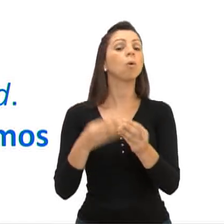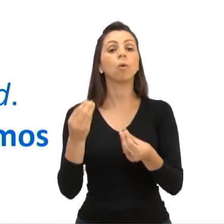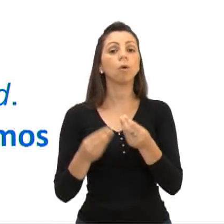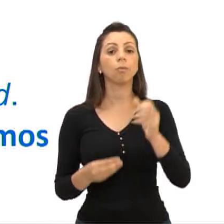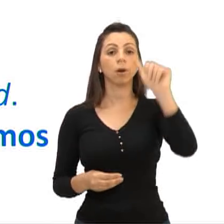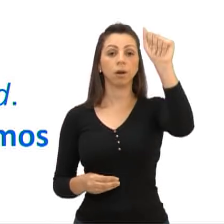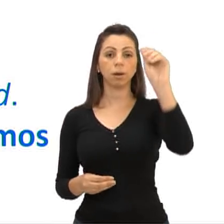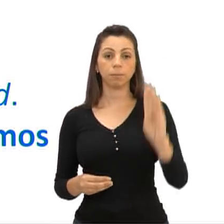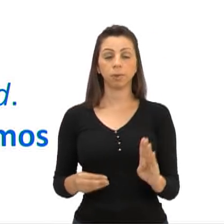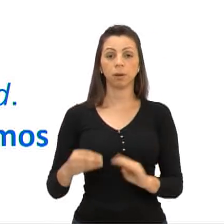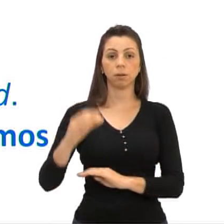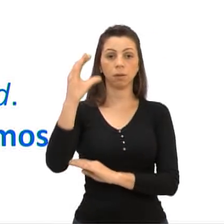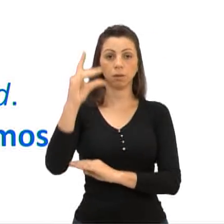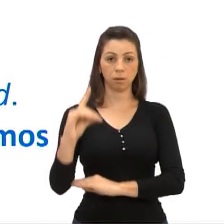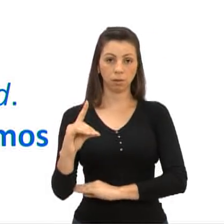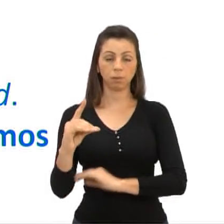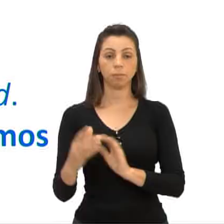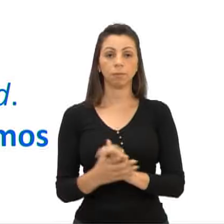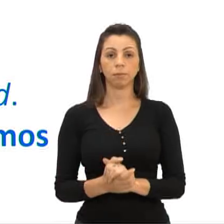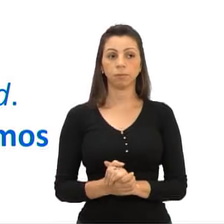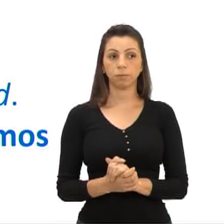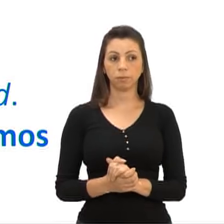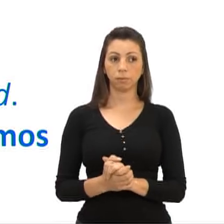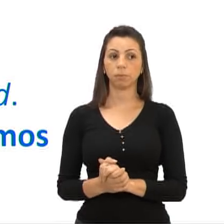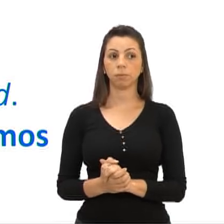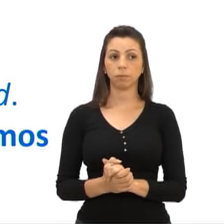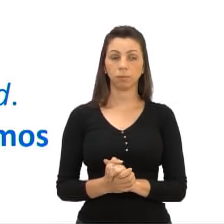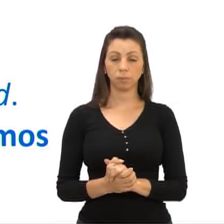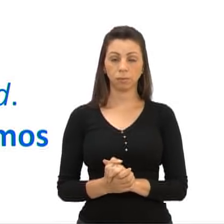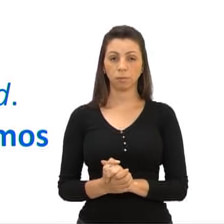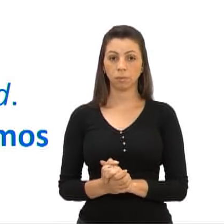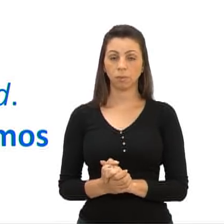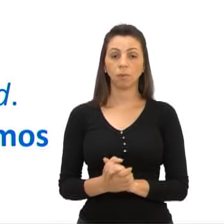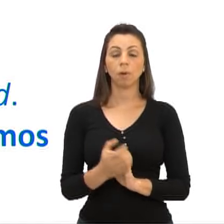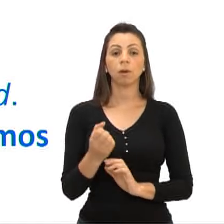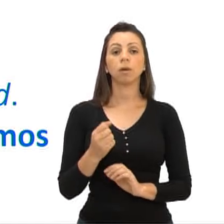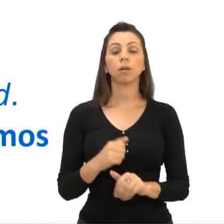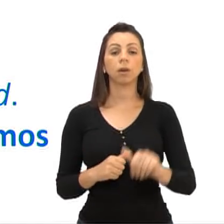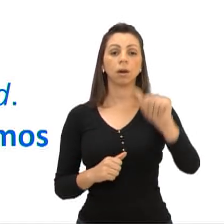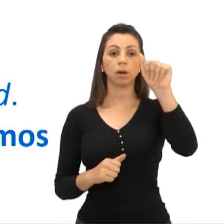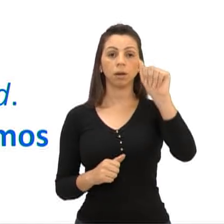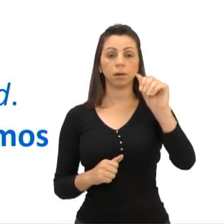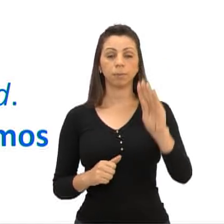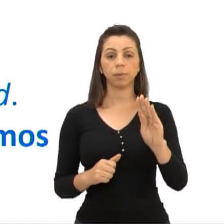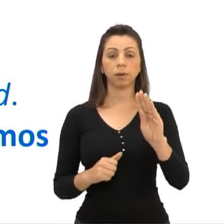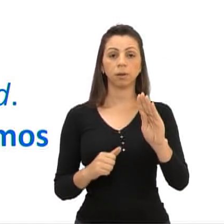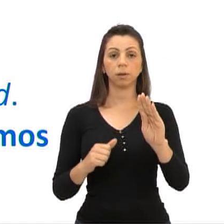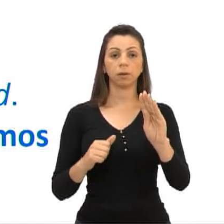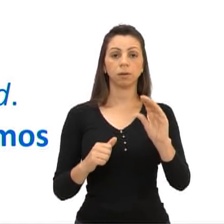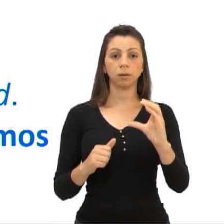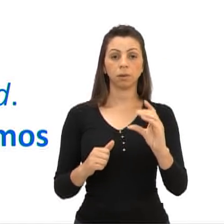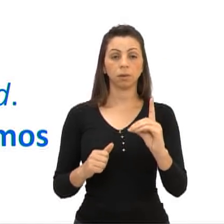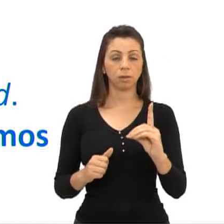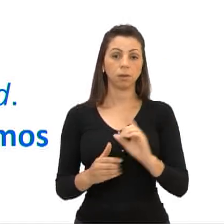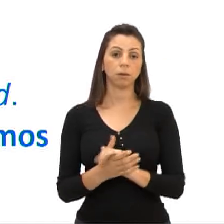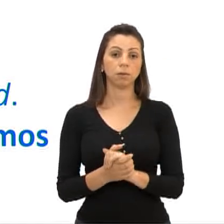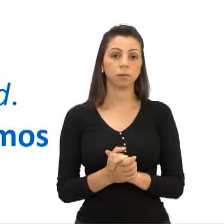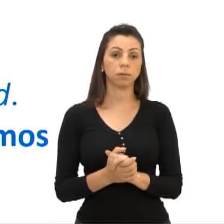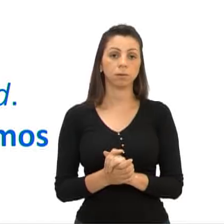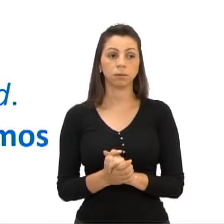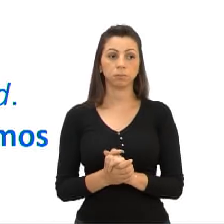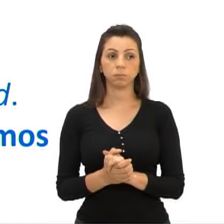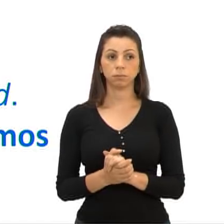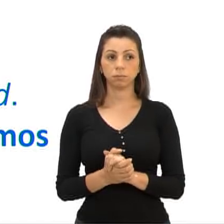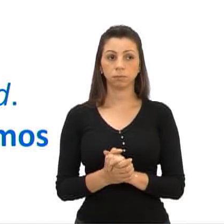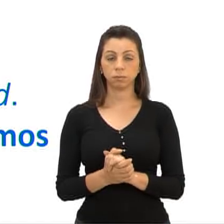Como está, os números A, B, C e D são denominados termos da proporção, então nós